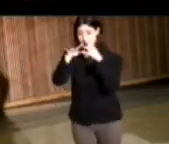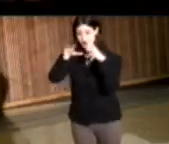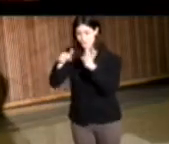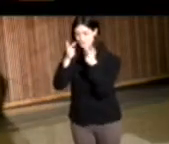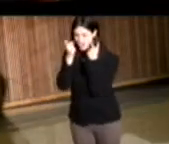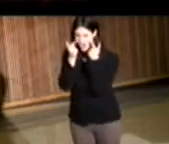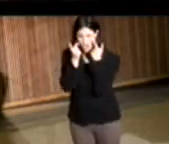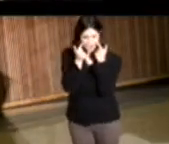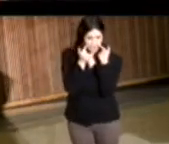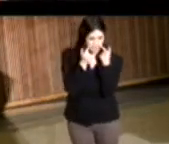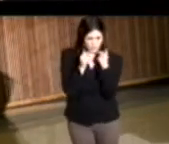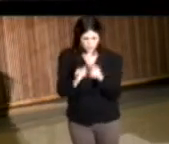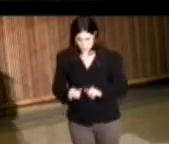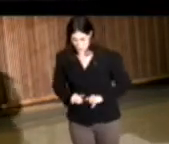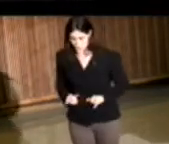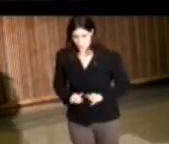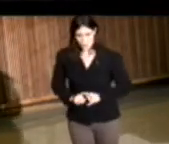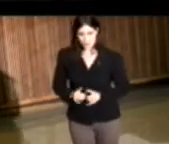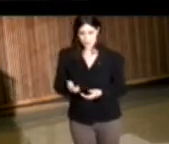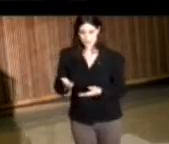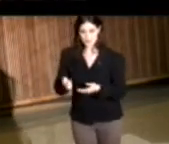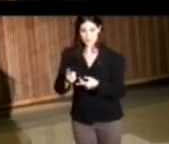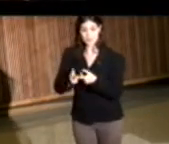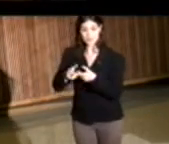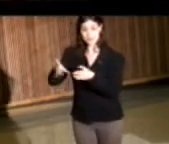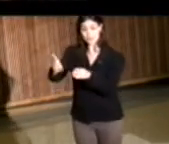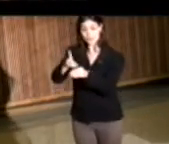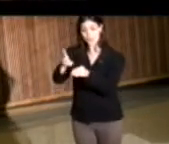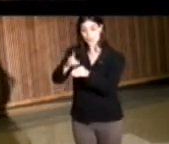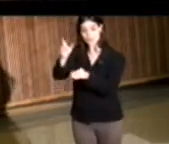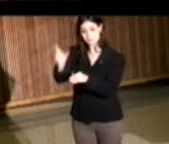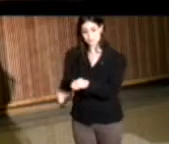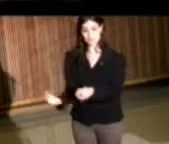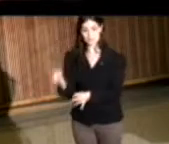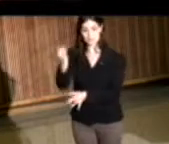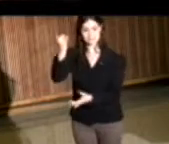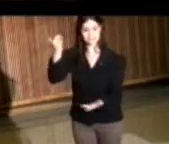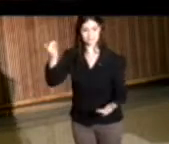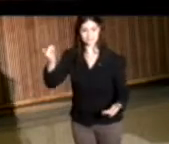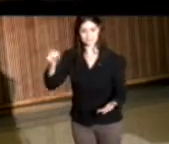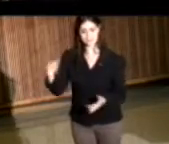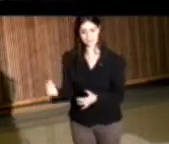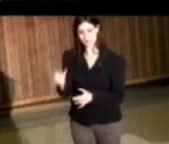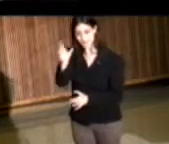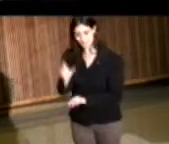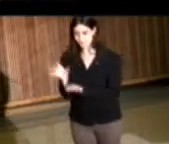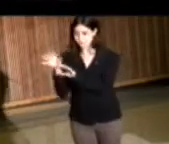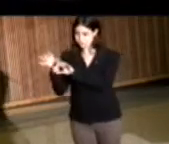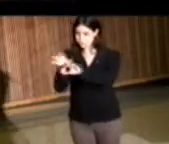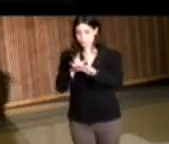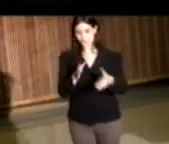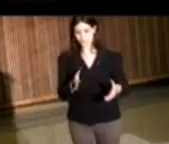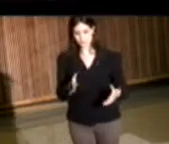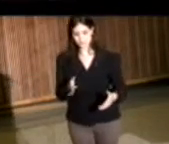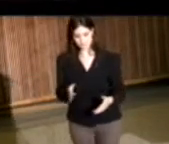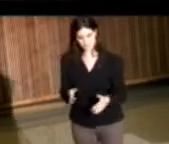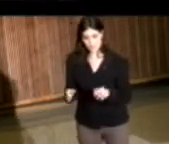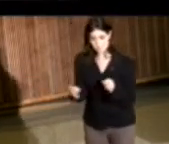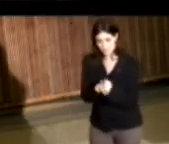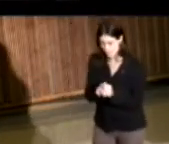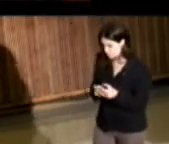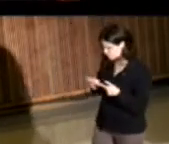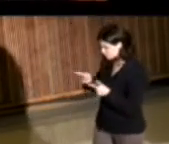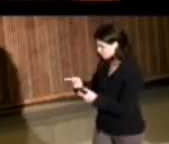do apóstolo Pedro para ir naquele enterro. E foi essa bondade que Deus retribuiu com mais amor